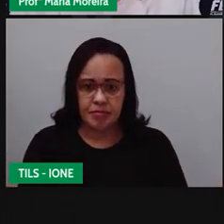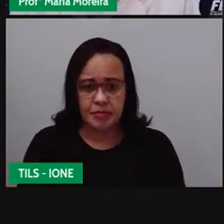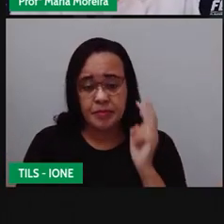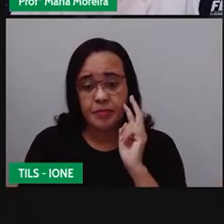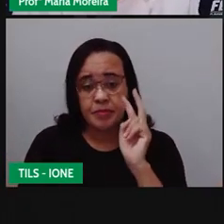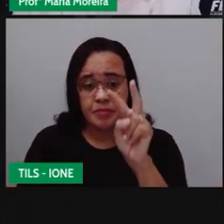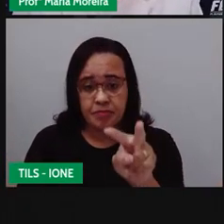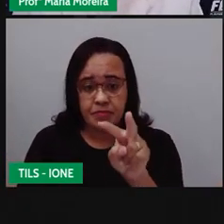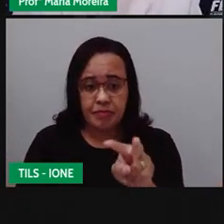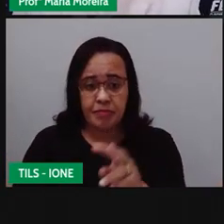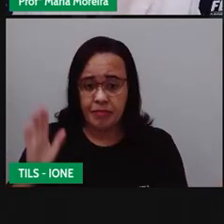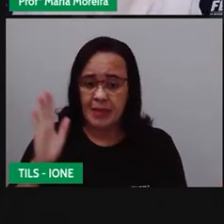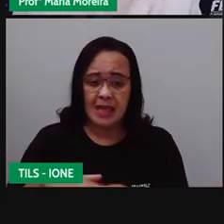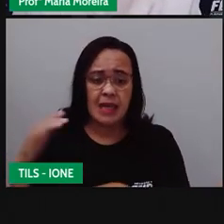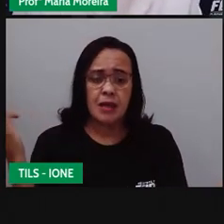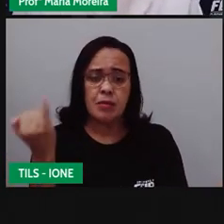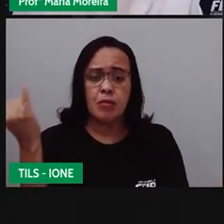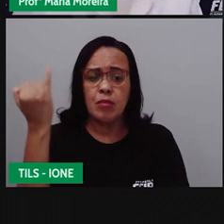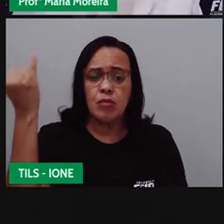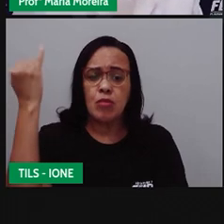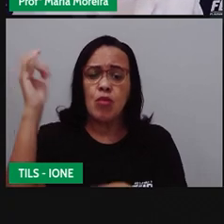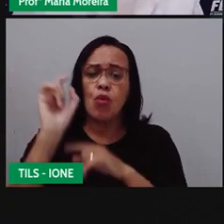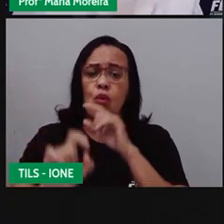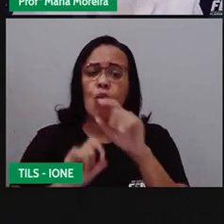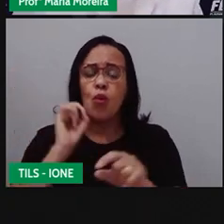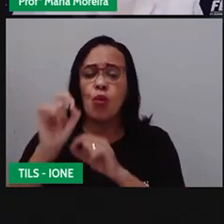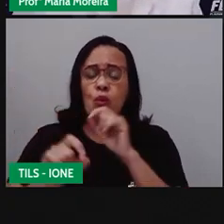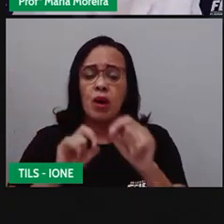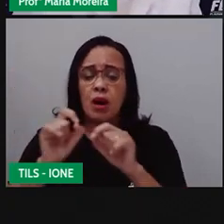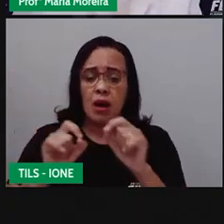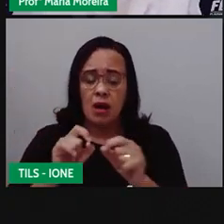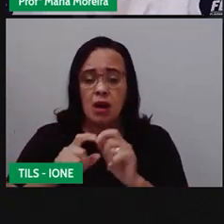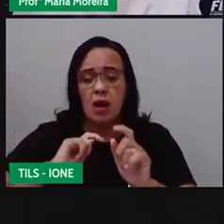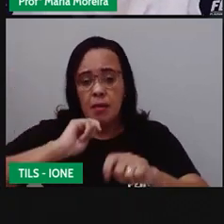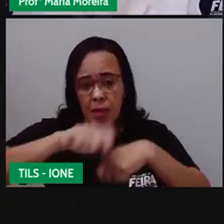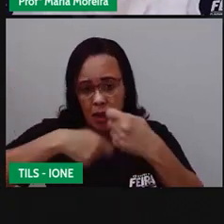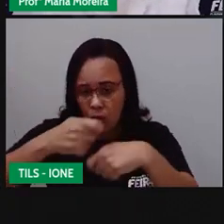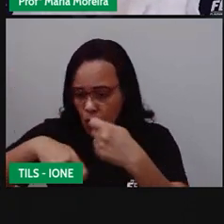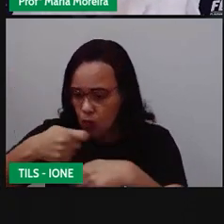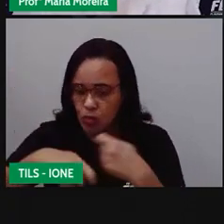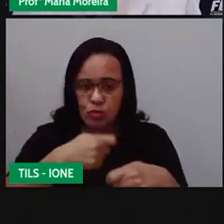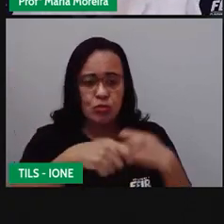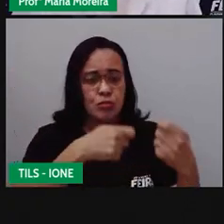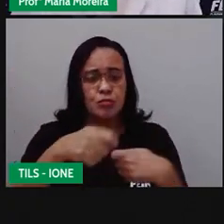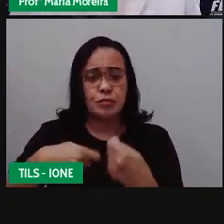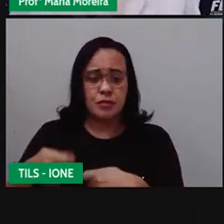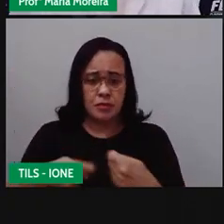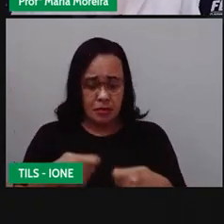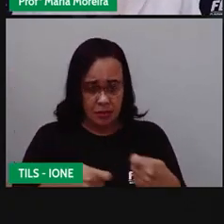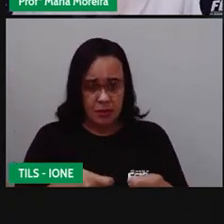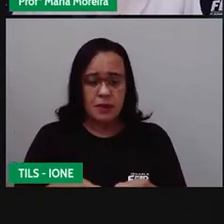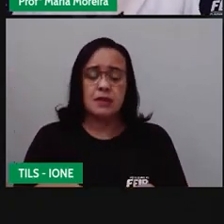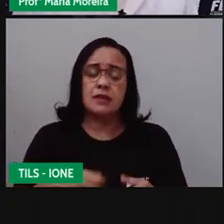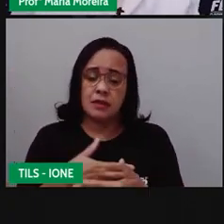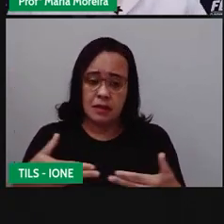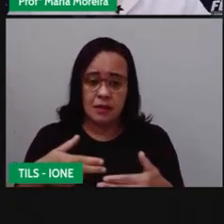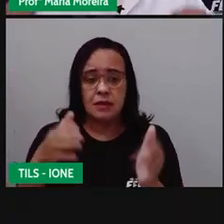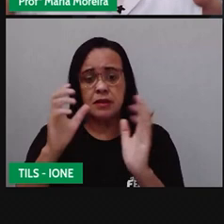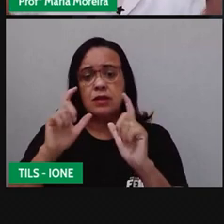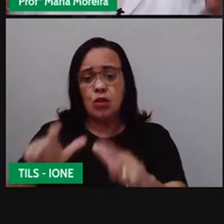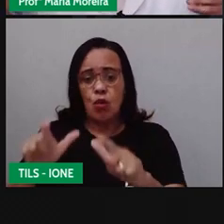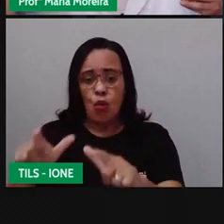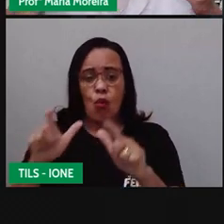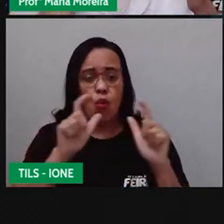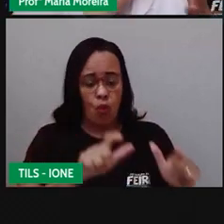Sendo de fundamental importância, né, para a infraestrutura e a economia de um determinado local. Por quê? Porque,